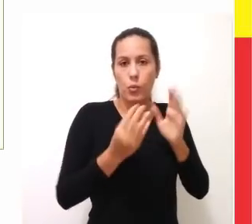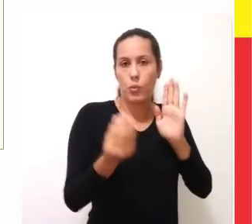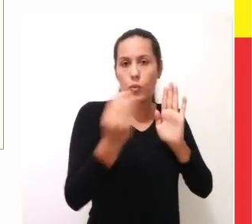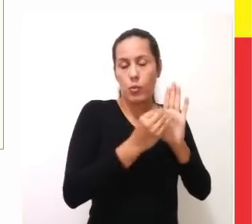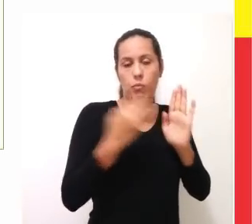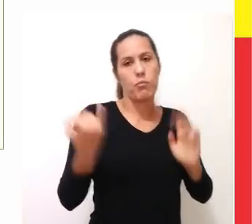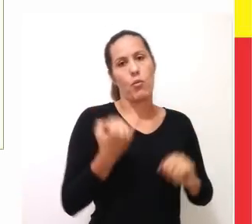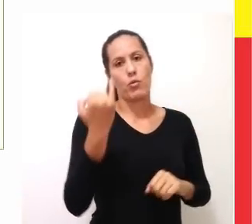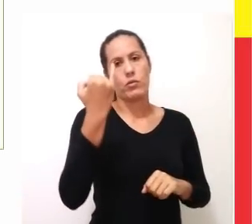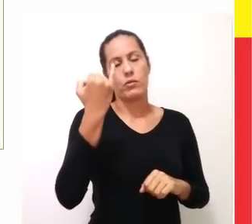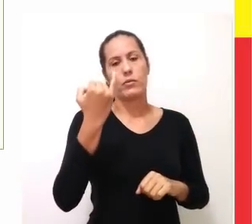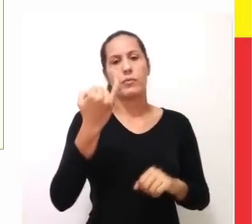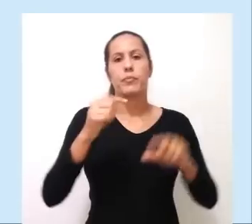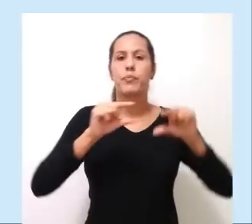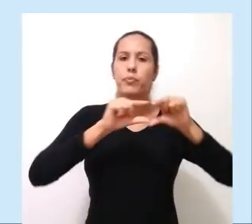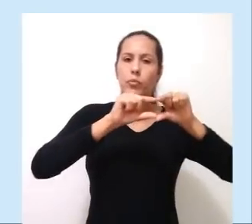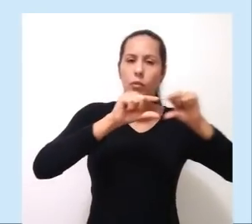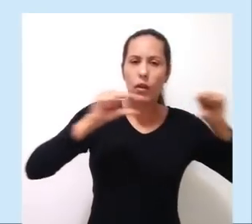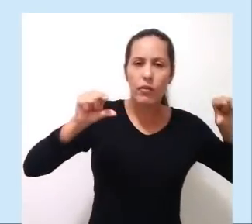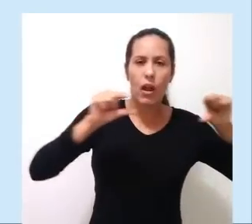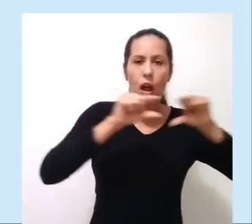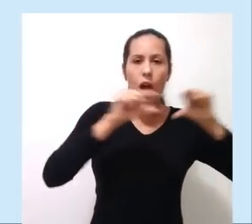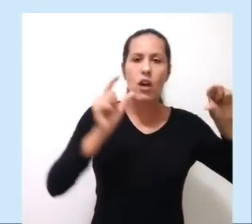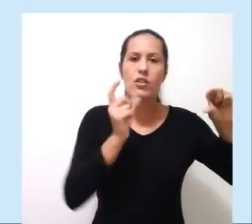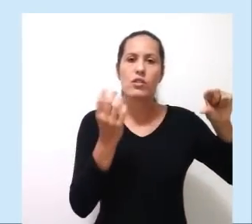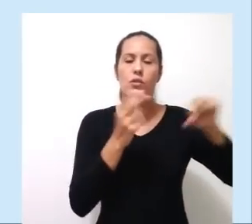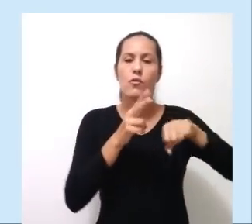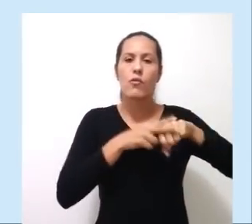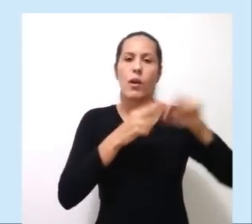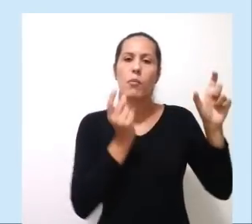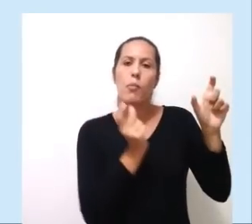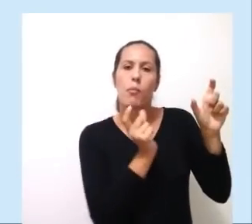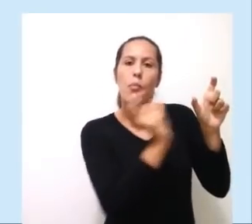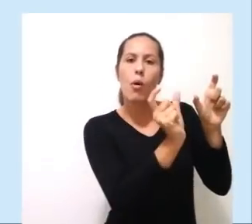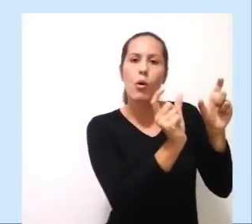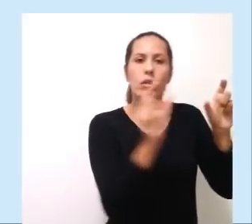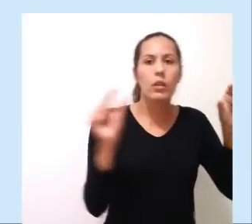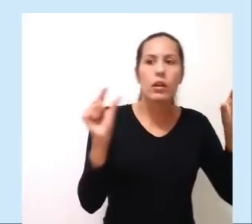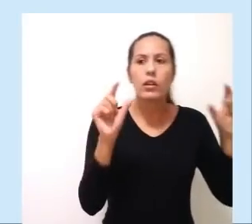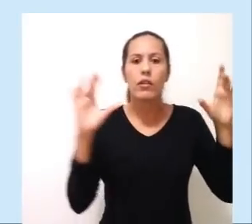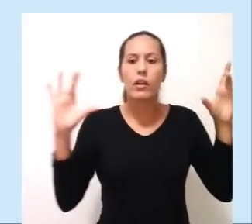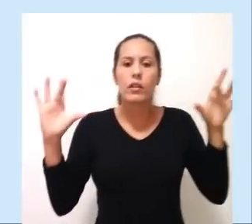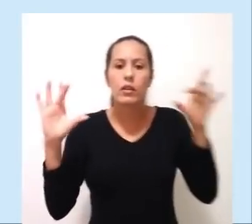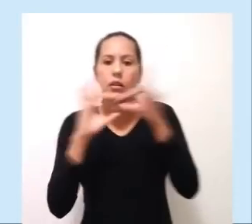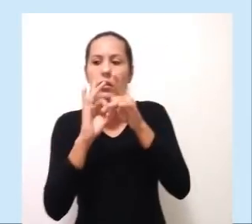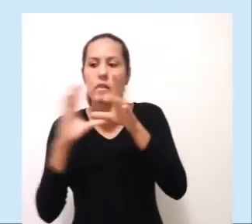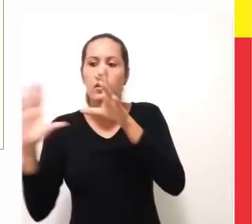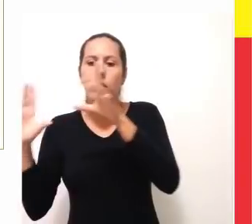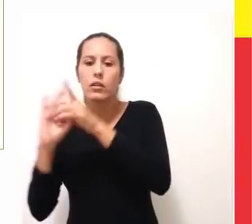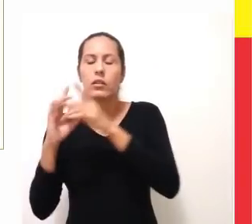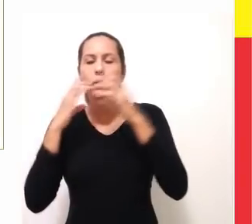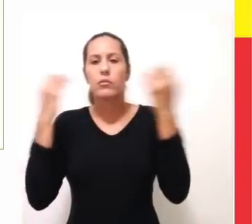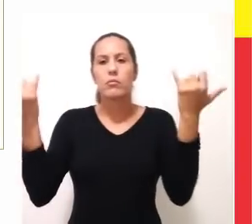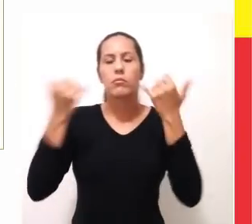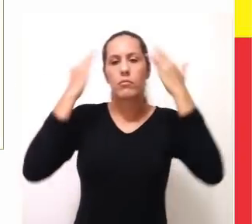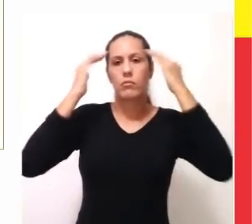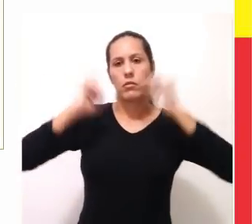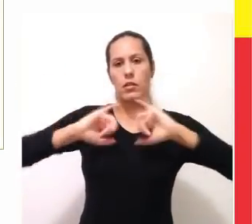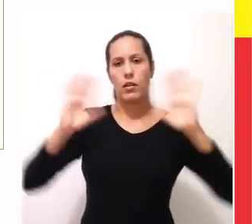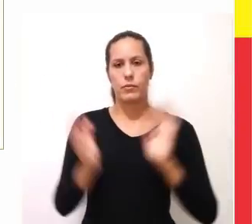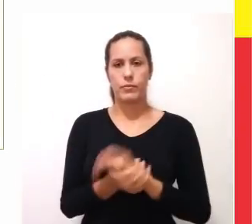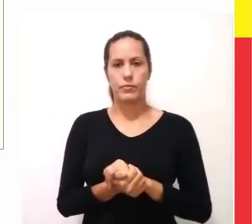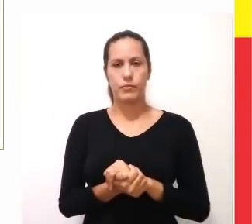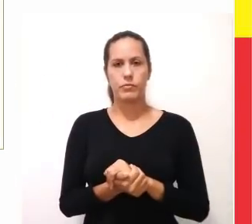componentes sentenciais, ou seja, da oração, da sentença, da informação. Então, vamos lá. A notícia, o